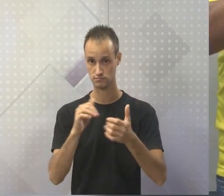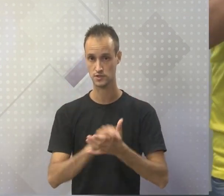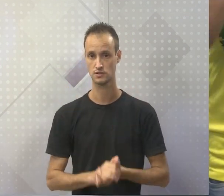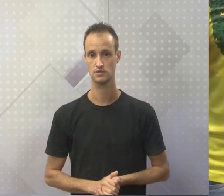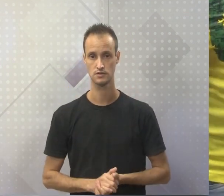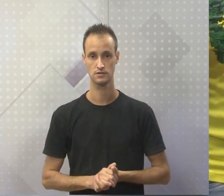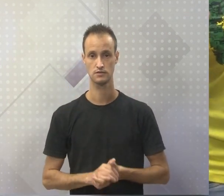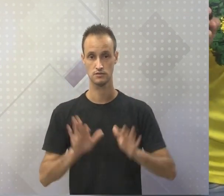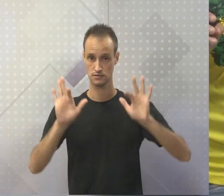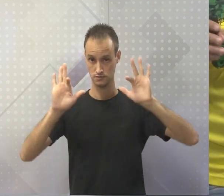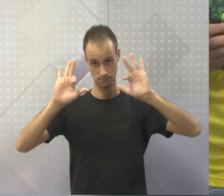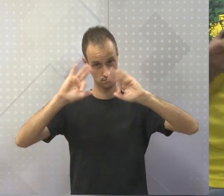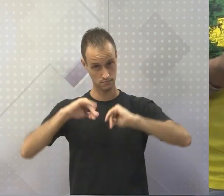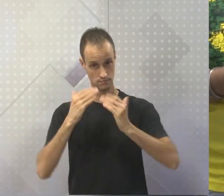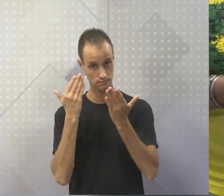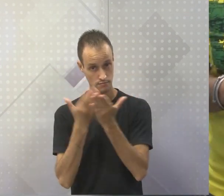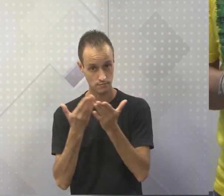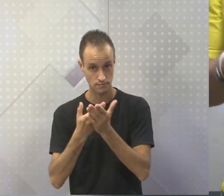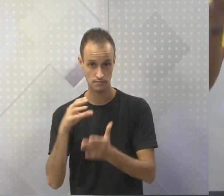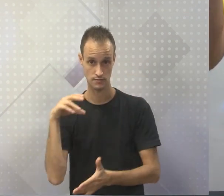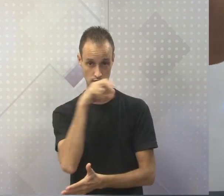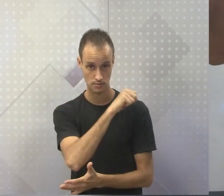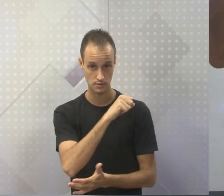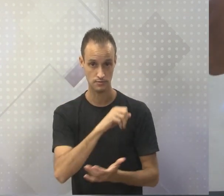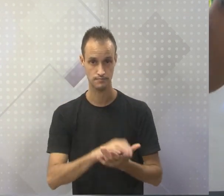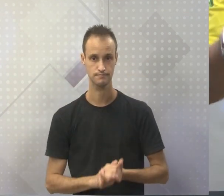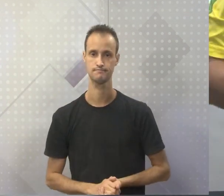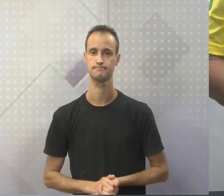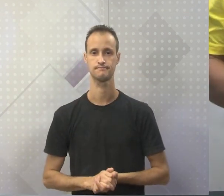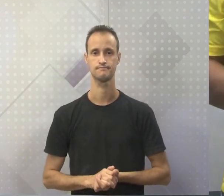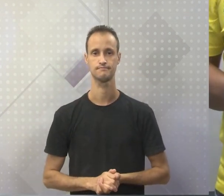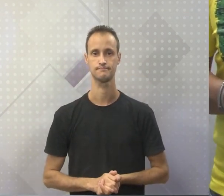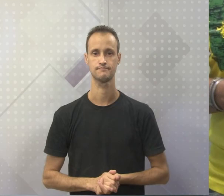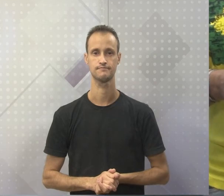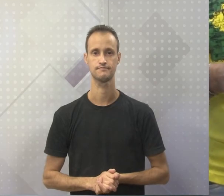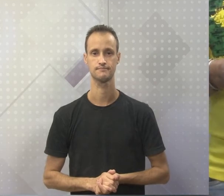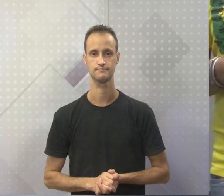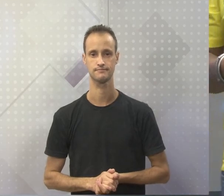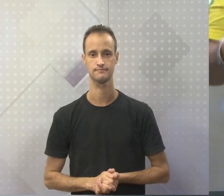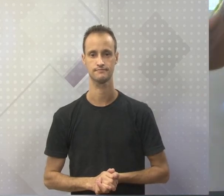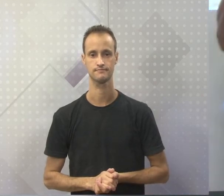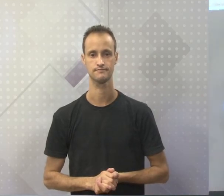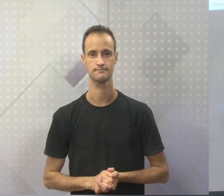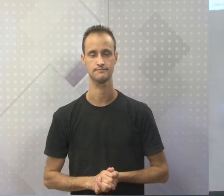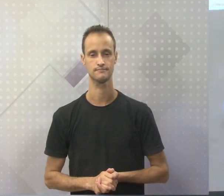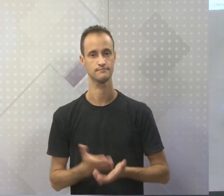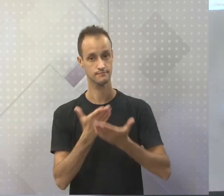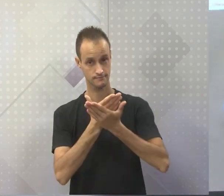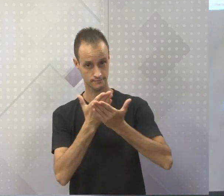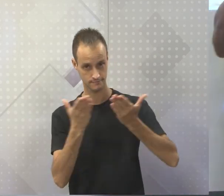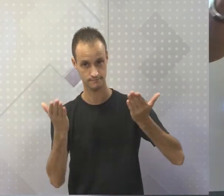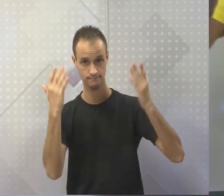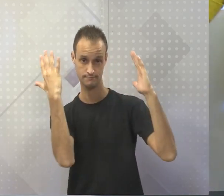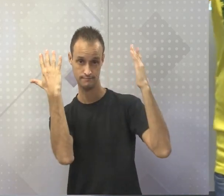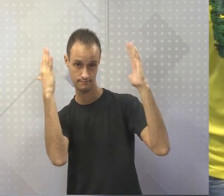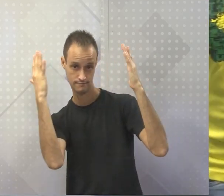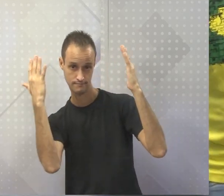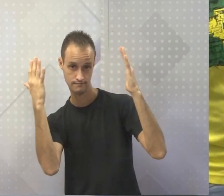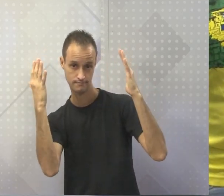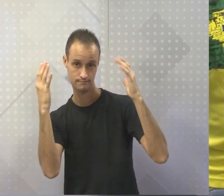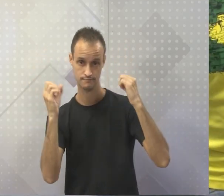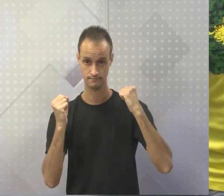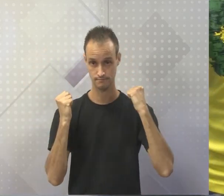aí, terminamos nossa aula. Não foi rápido? Foi rápido e voltei. Galera, parabéns